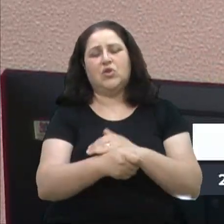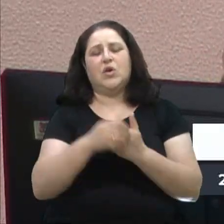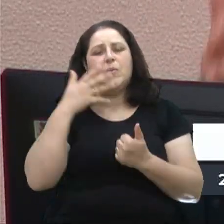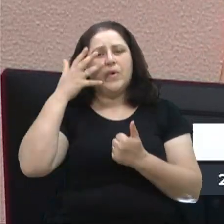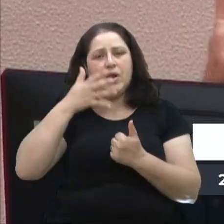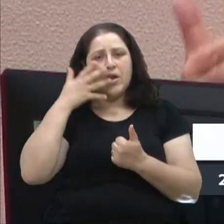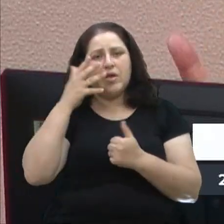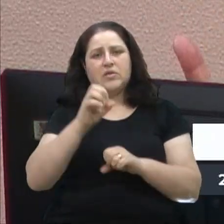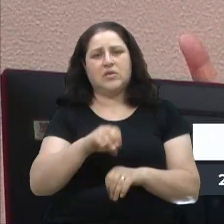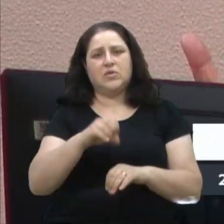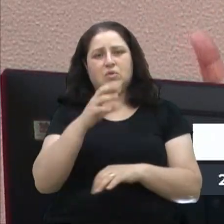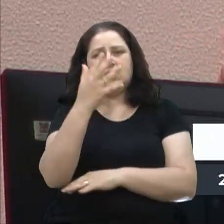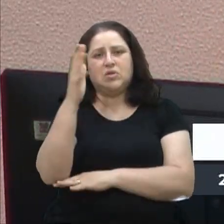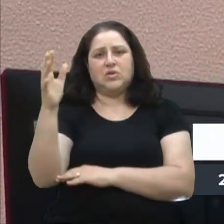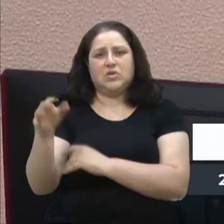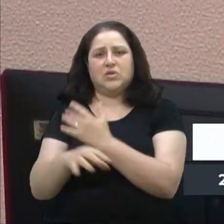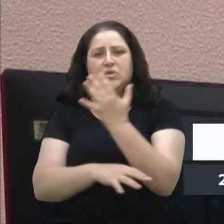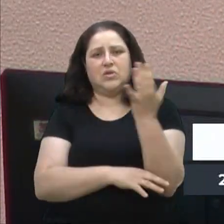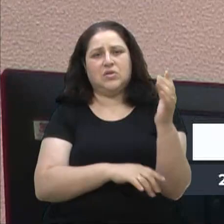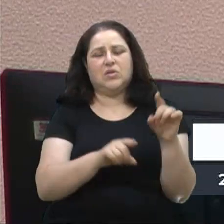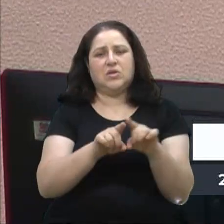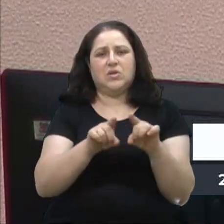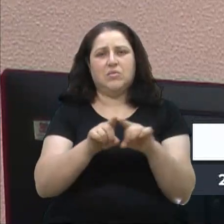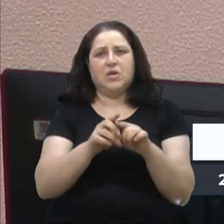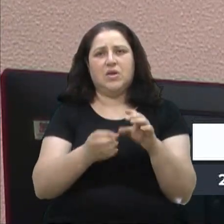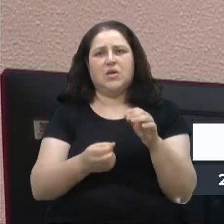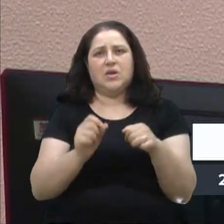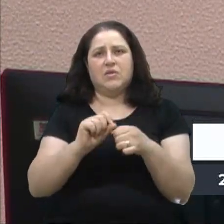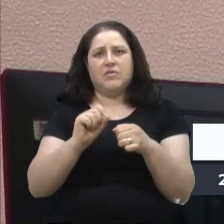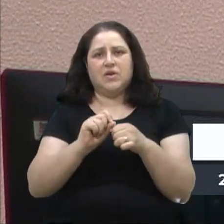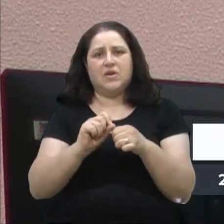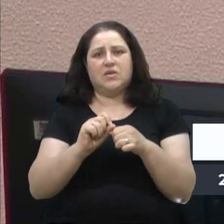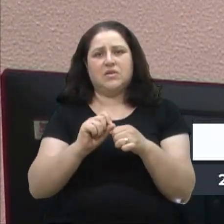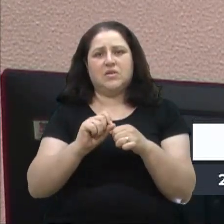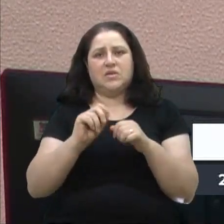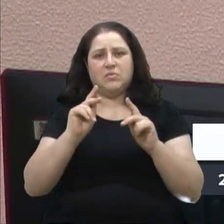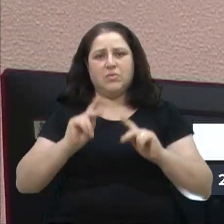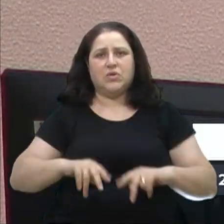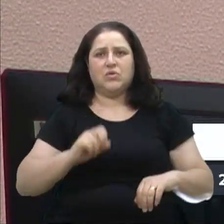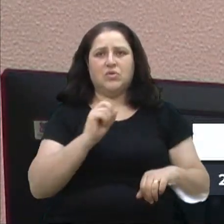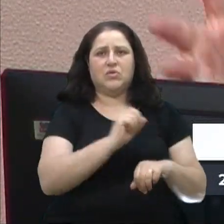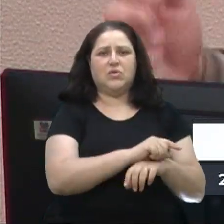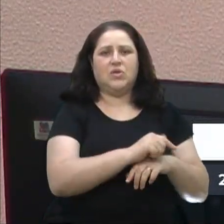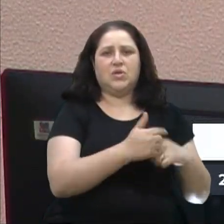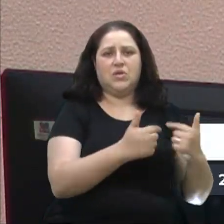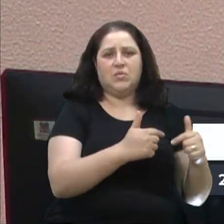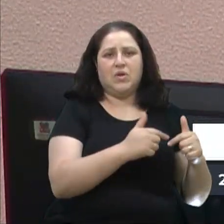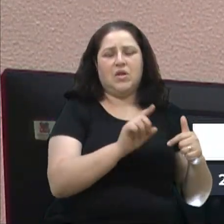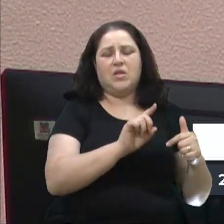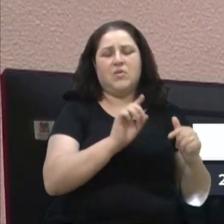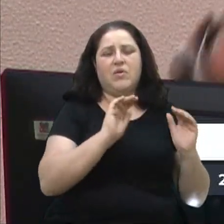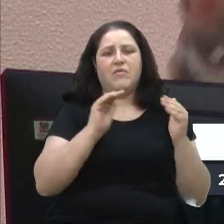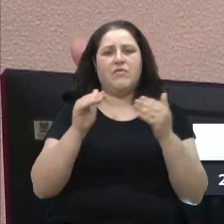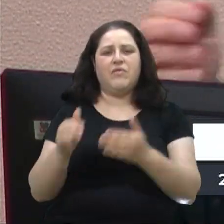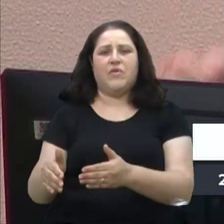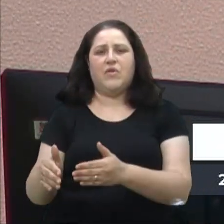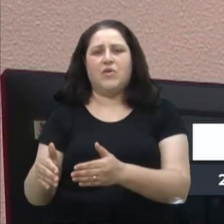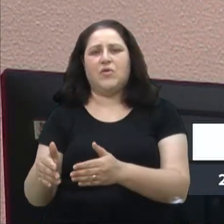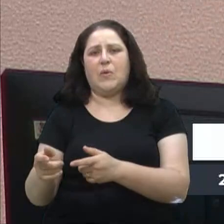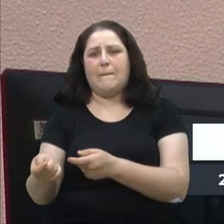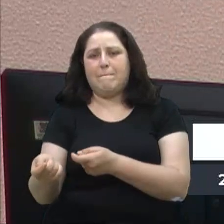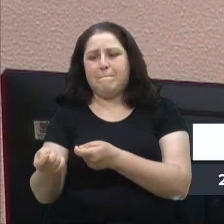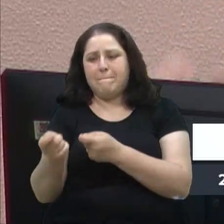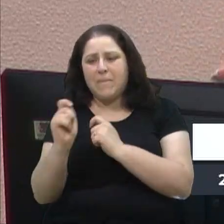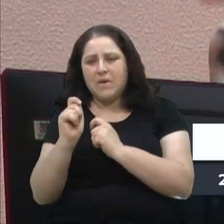e geração de empregos que não sejam direcionados ao desmatamento e à pesca ilegal. E a mineração